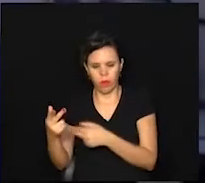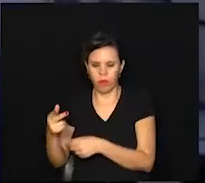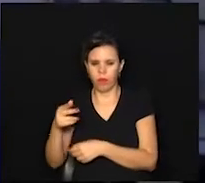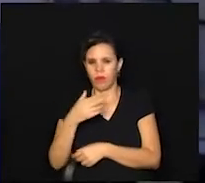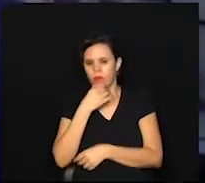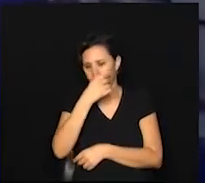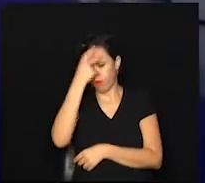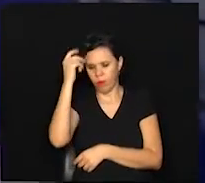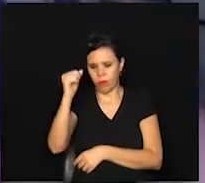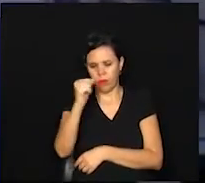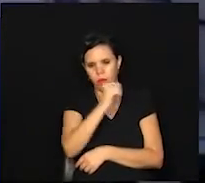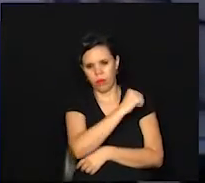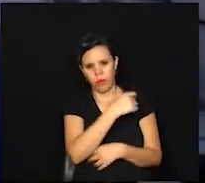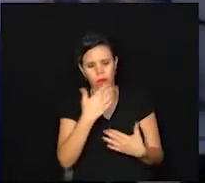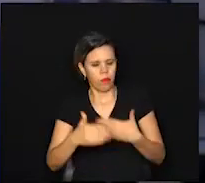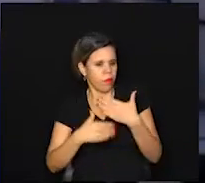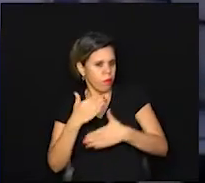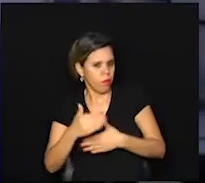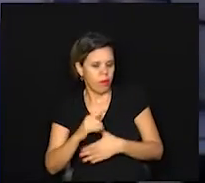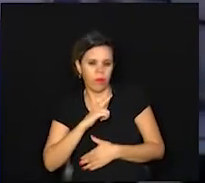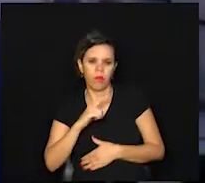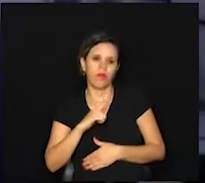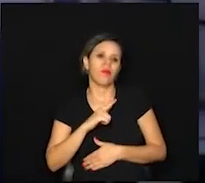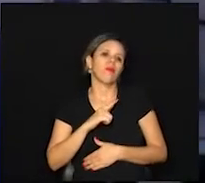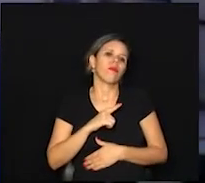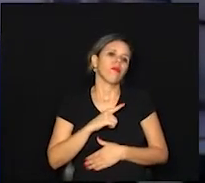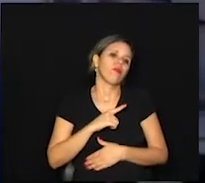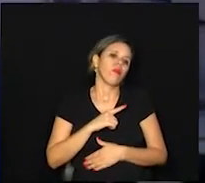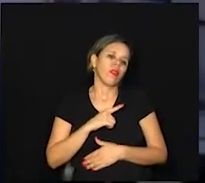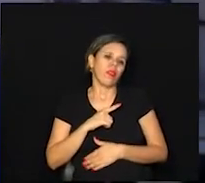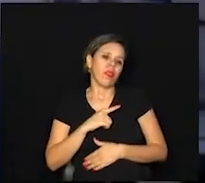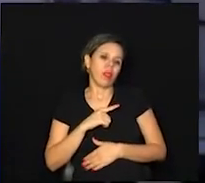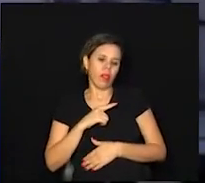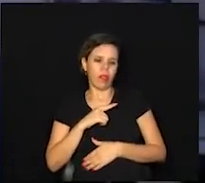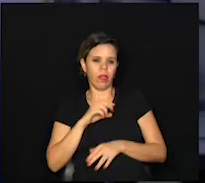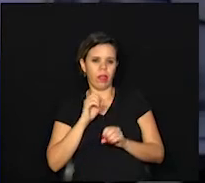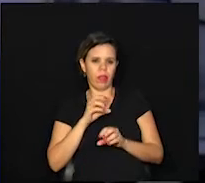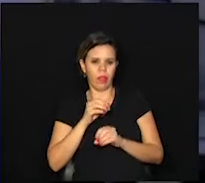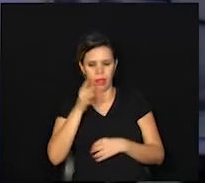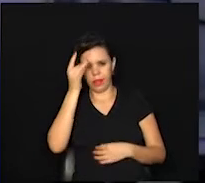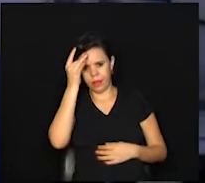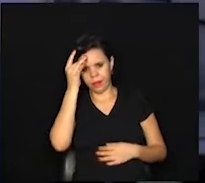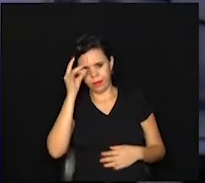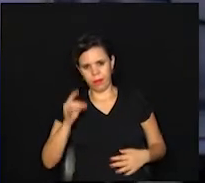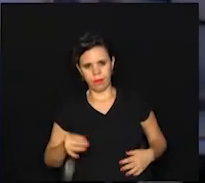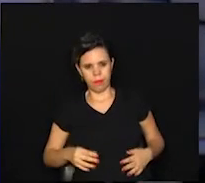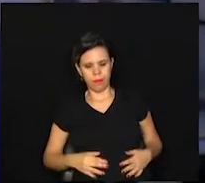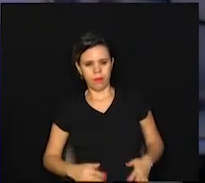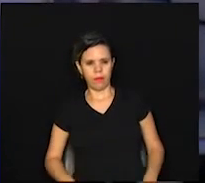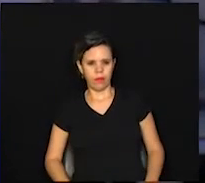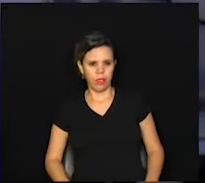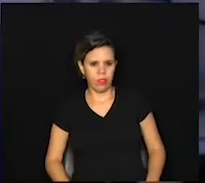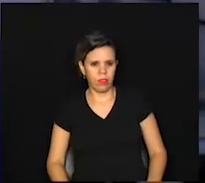genocidas. Então, esse é um processo que tem que construir como um processo educativo também, né?